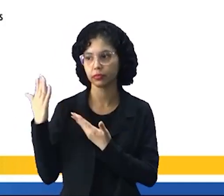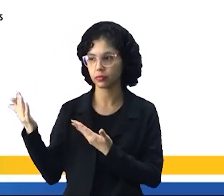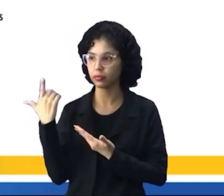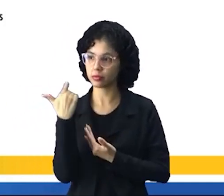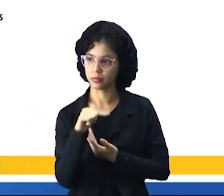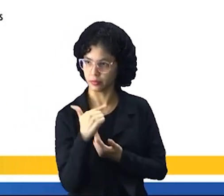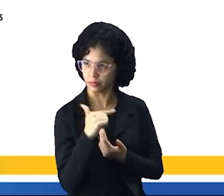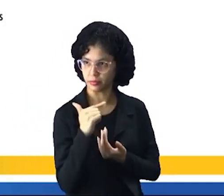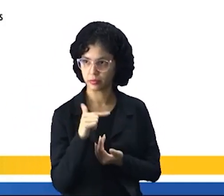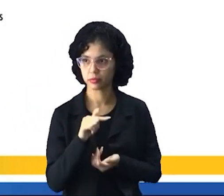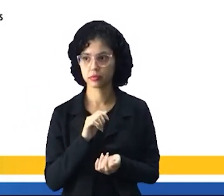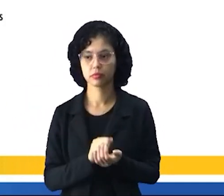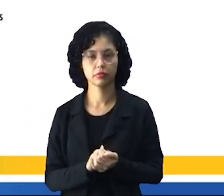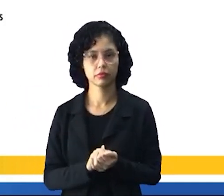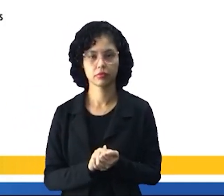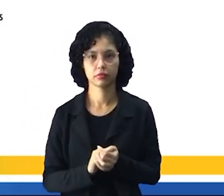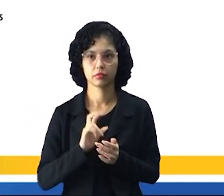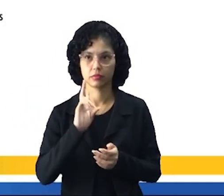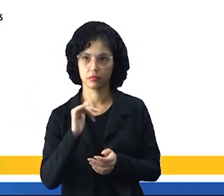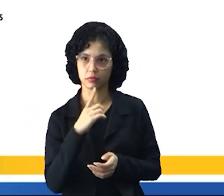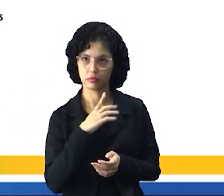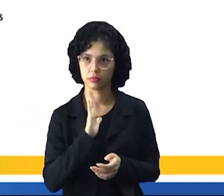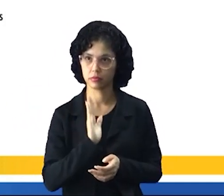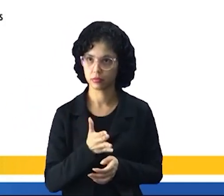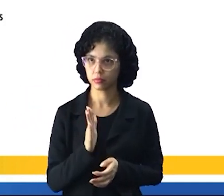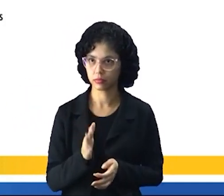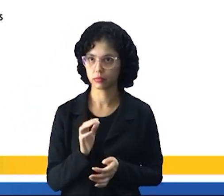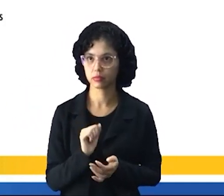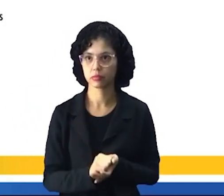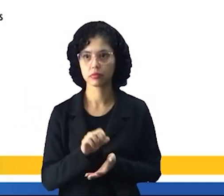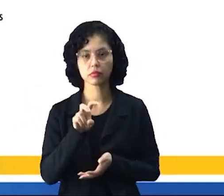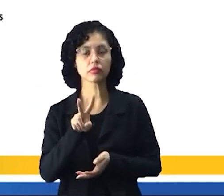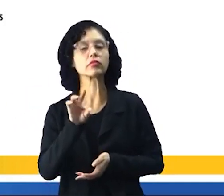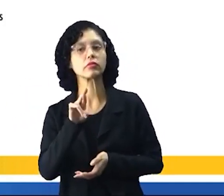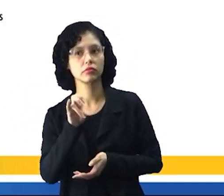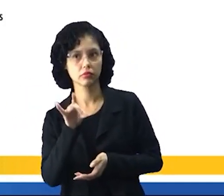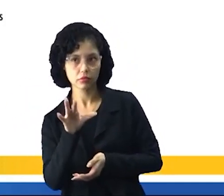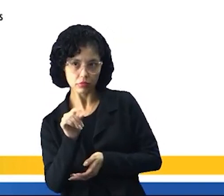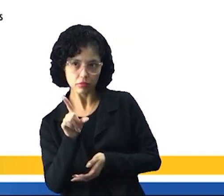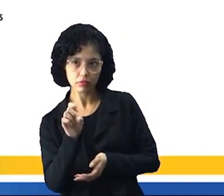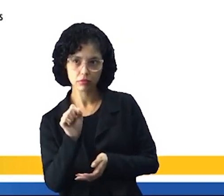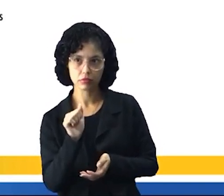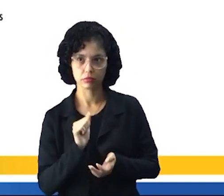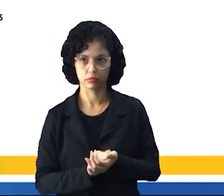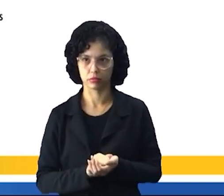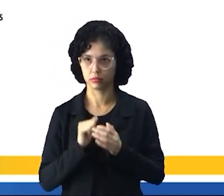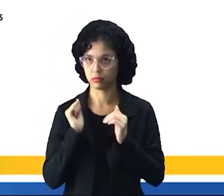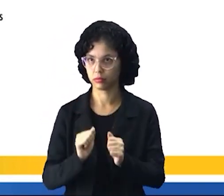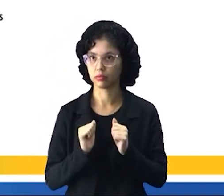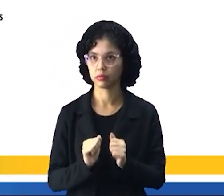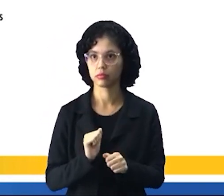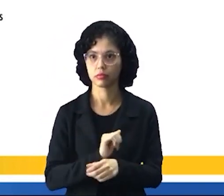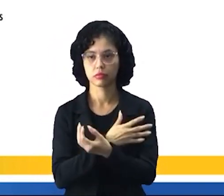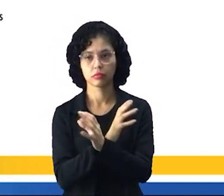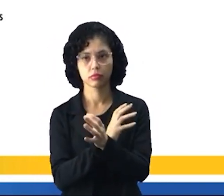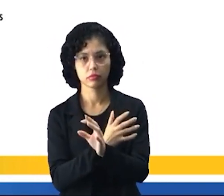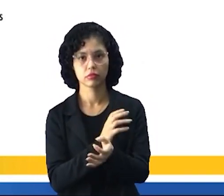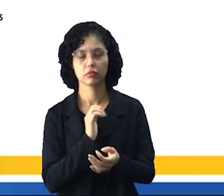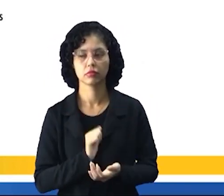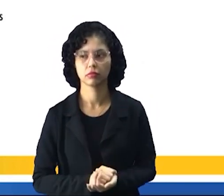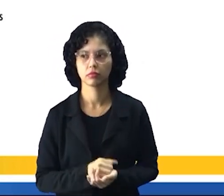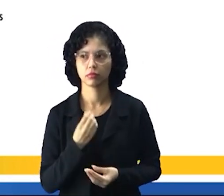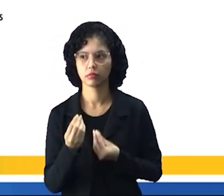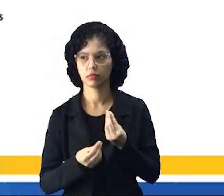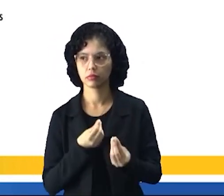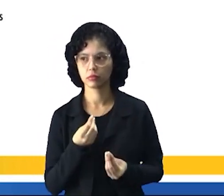vão ter, né, mandíbula. Aí a gente vai ter já os vertebrados. Esses vertebrados, eles podem ter ossos